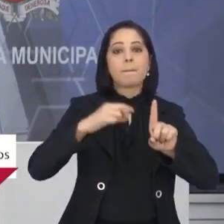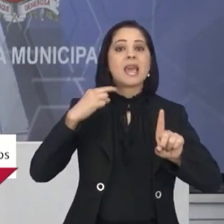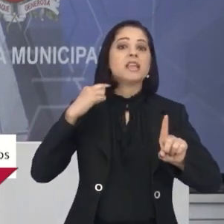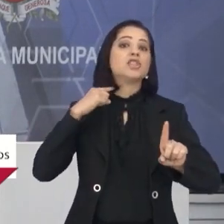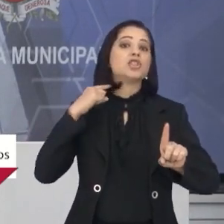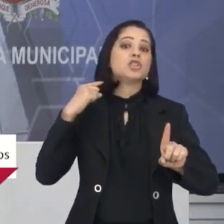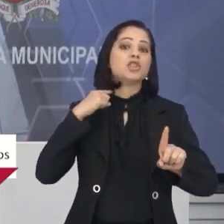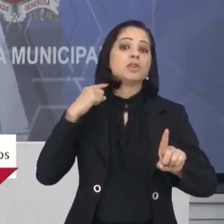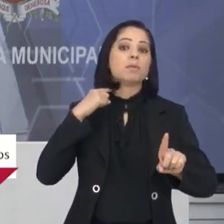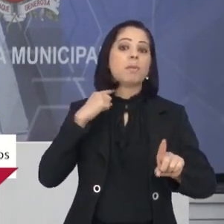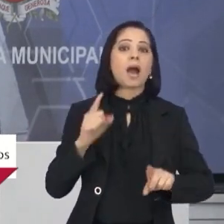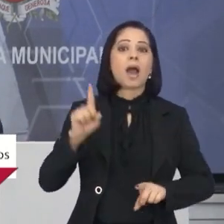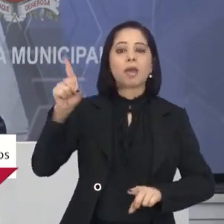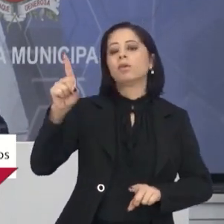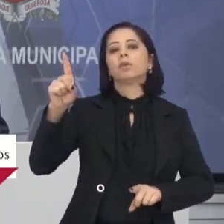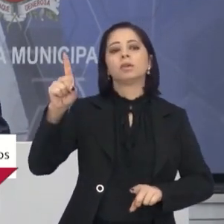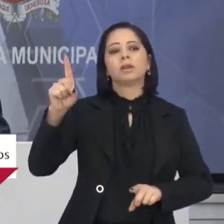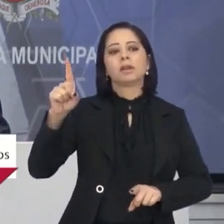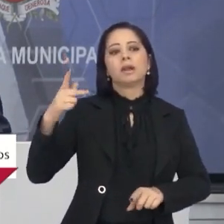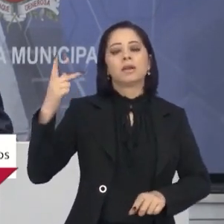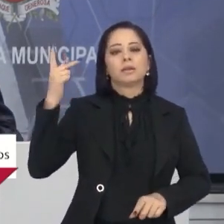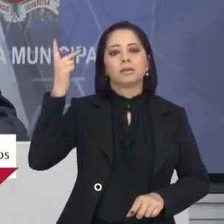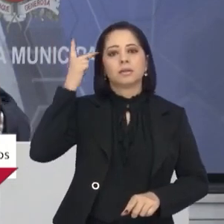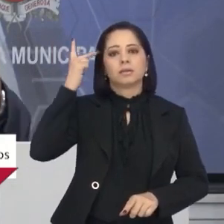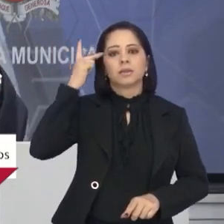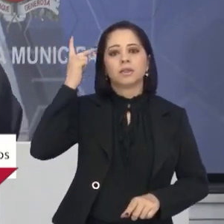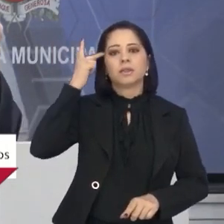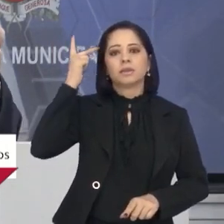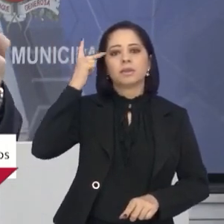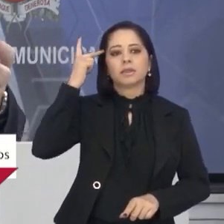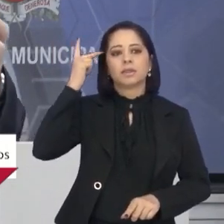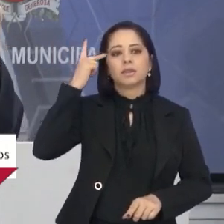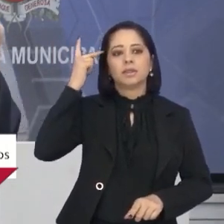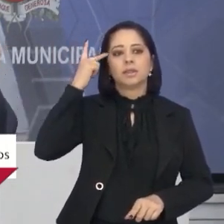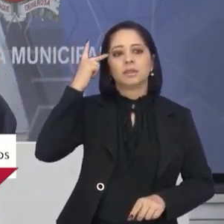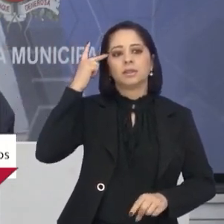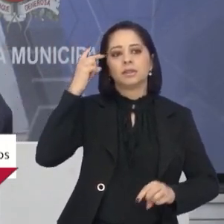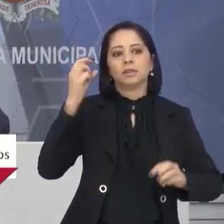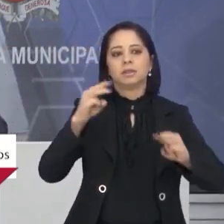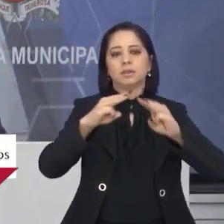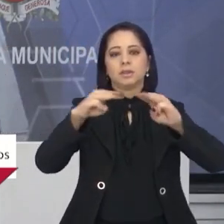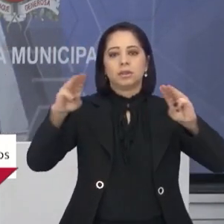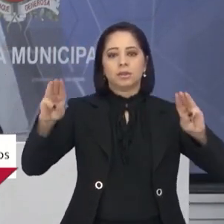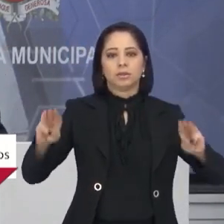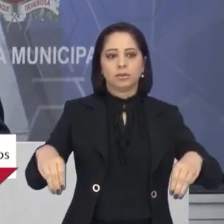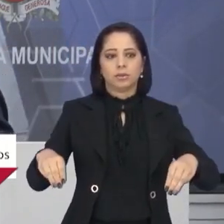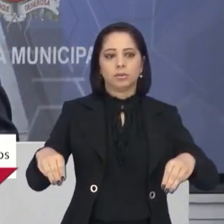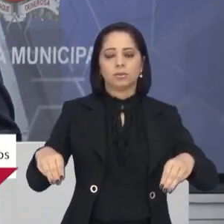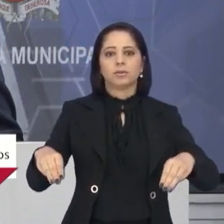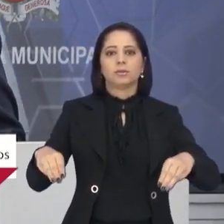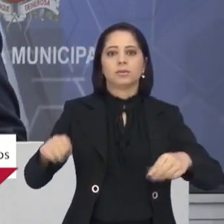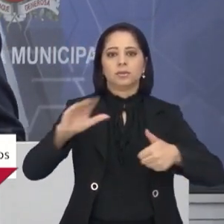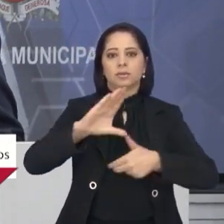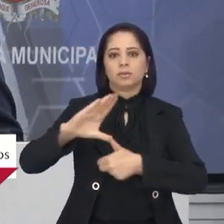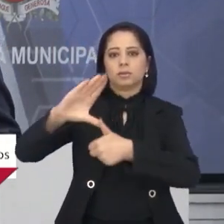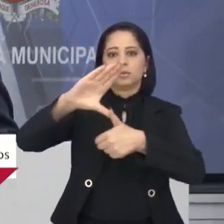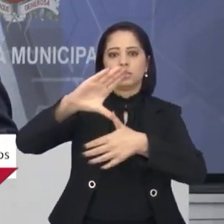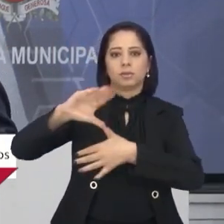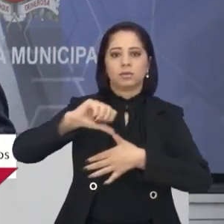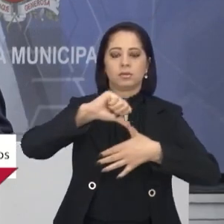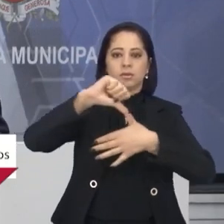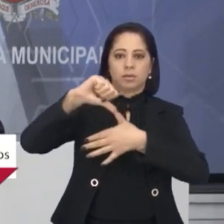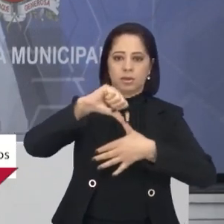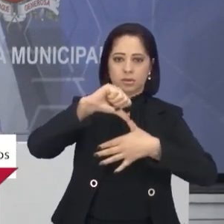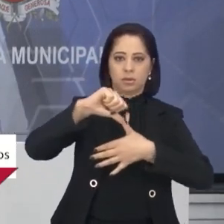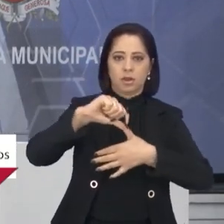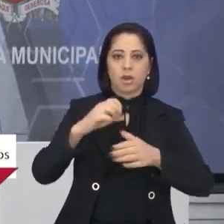manhã no memorial da América Latina em São Paulo faremos uma grande celebração pelos 100 anos do Tribunal de Contas do Estado de São